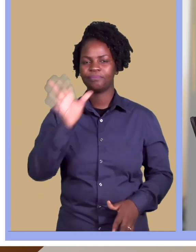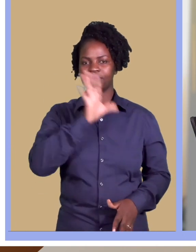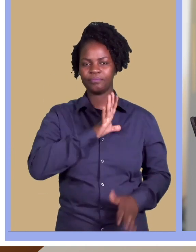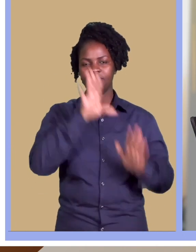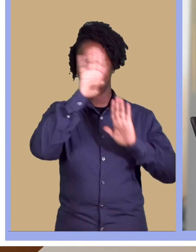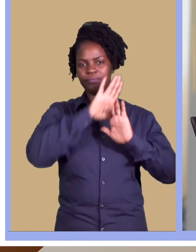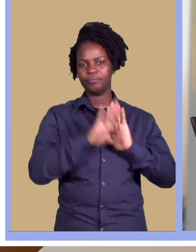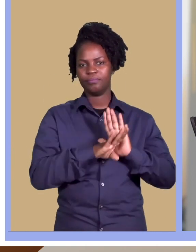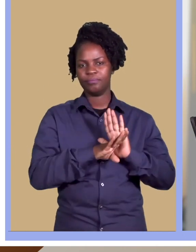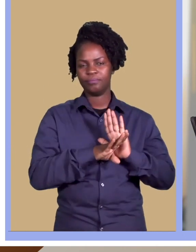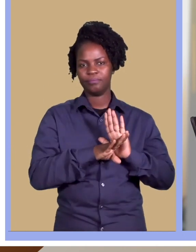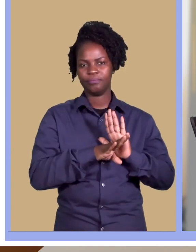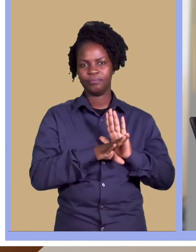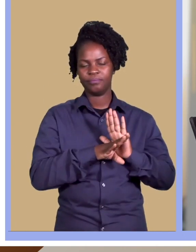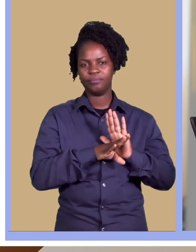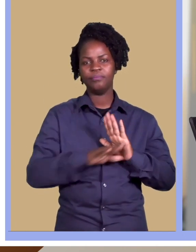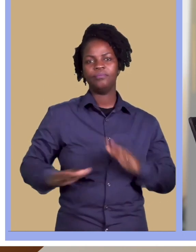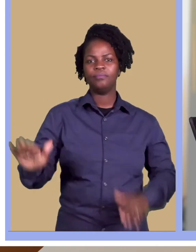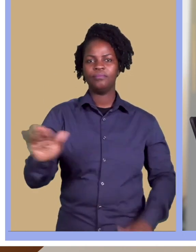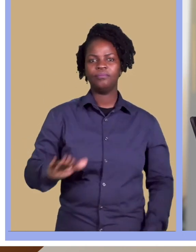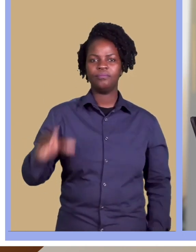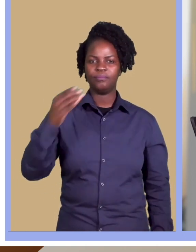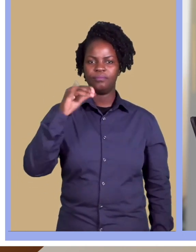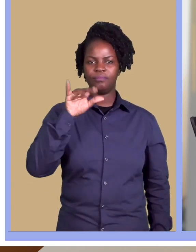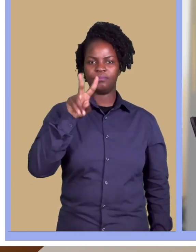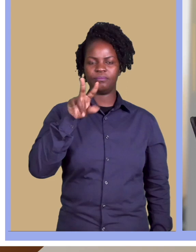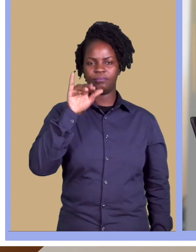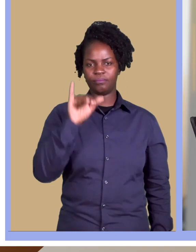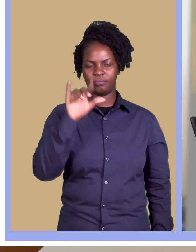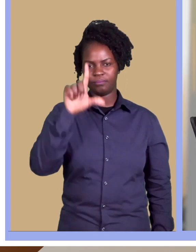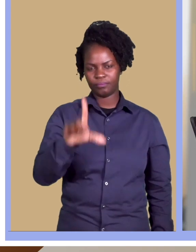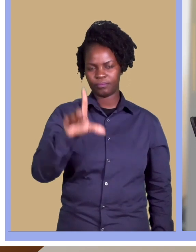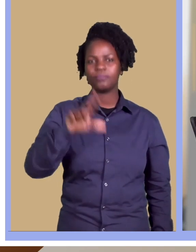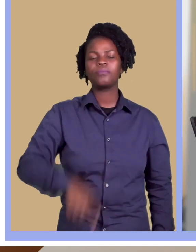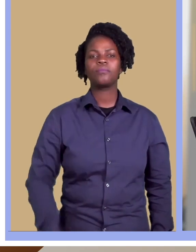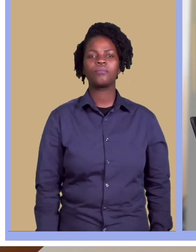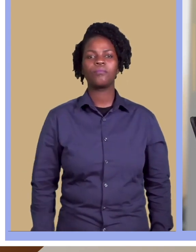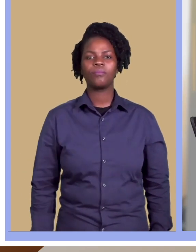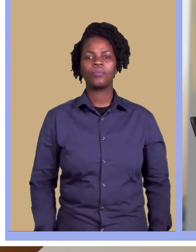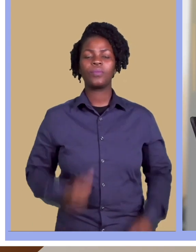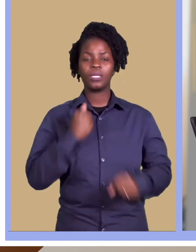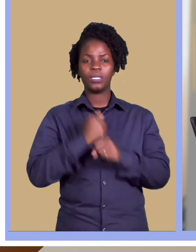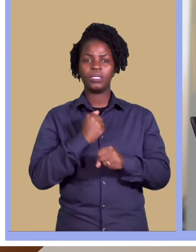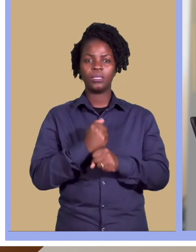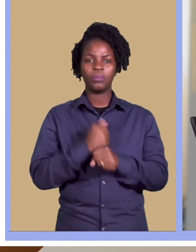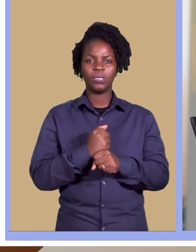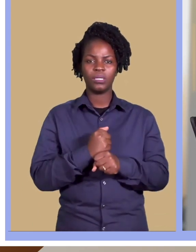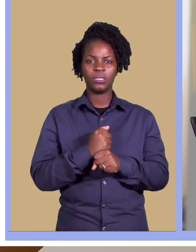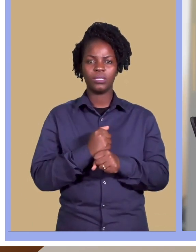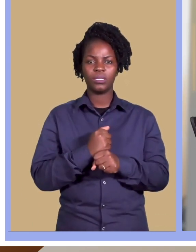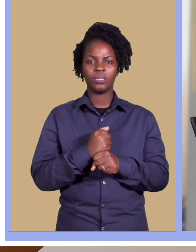da sociedade civil ou sociedade civil com um governo que trabalham de forma coordenada nessas questões